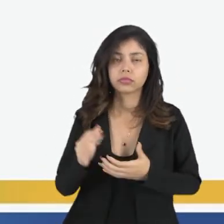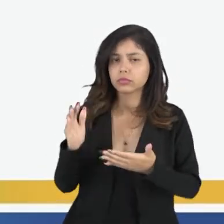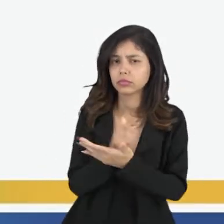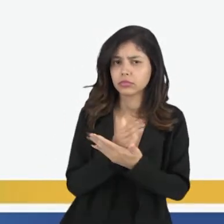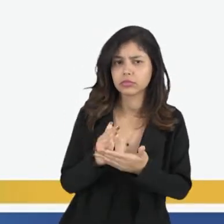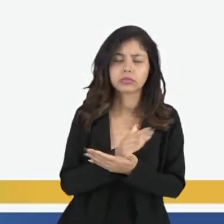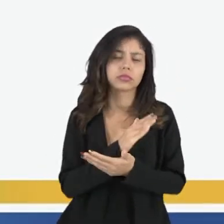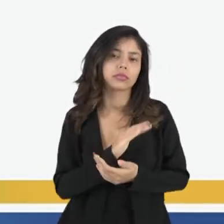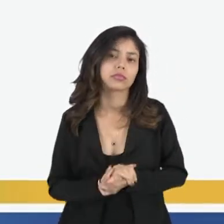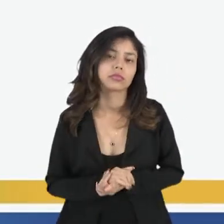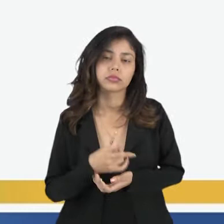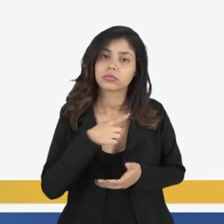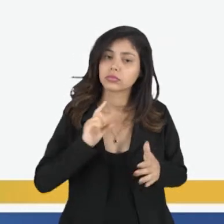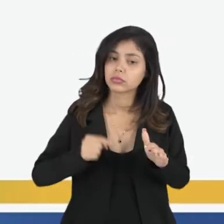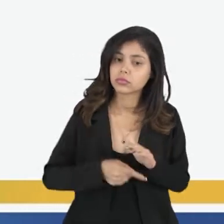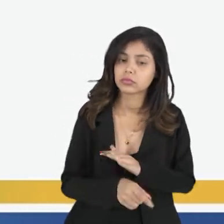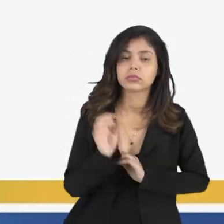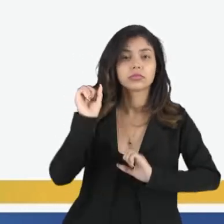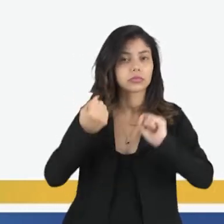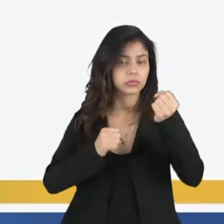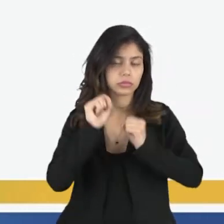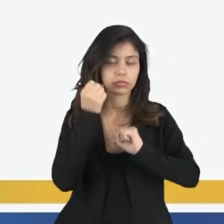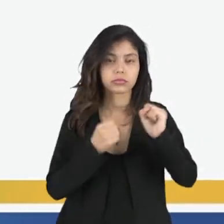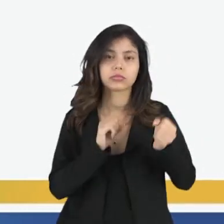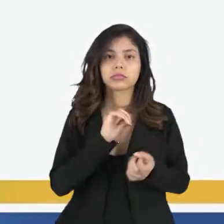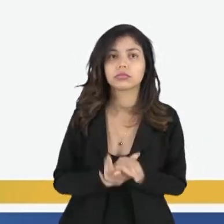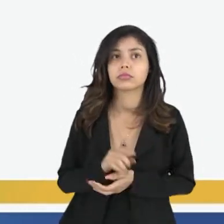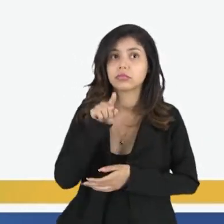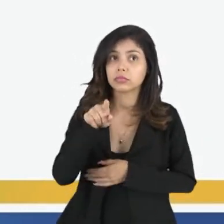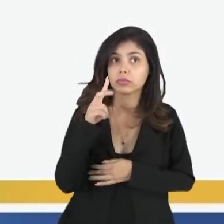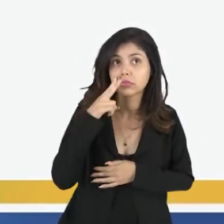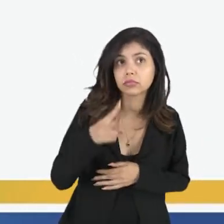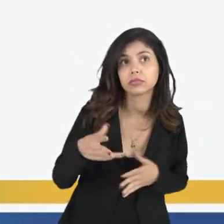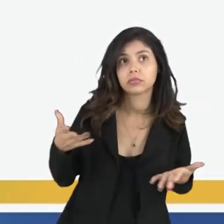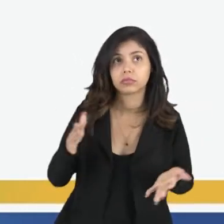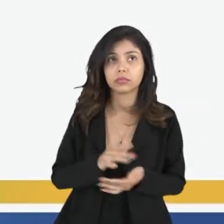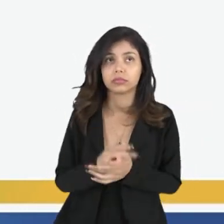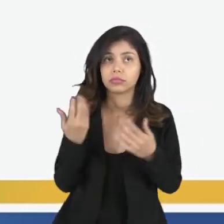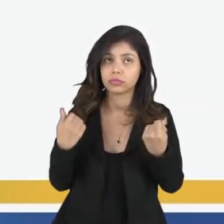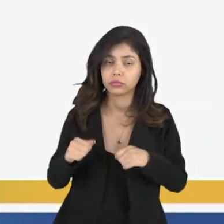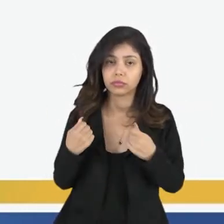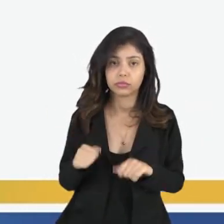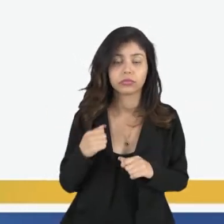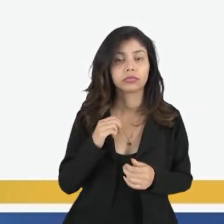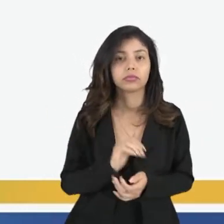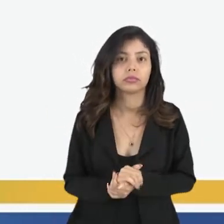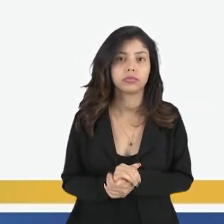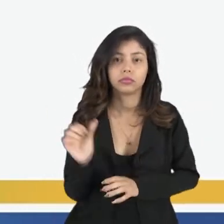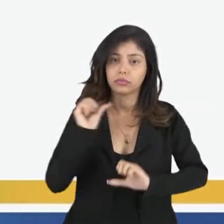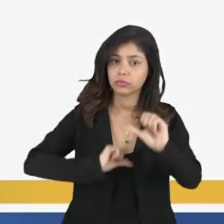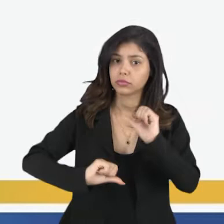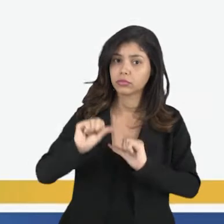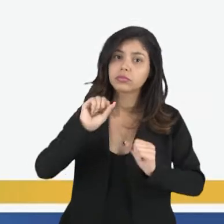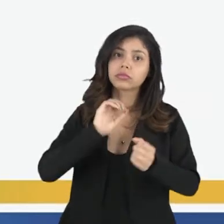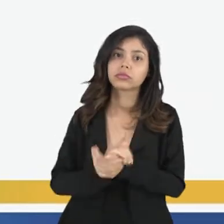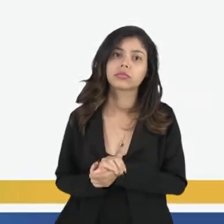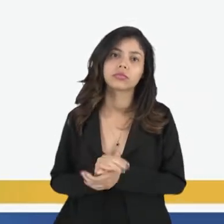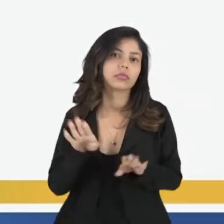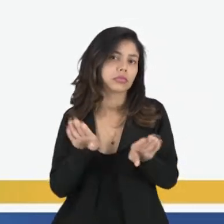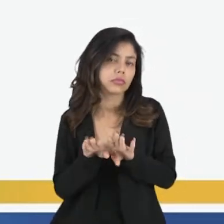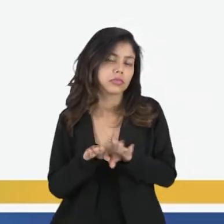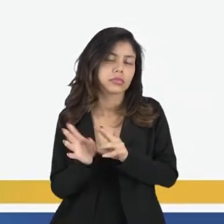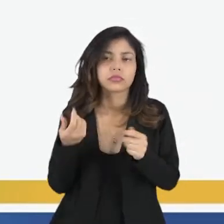algumas situações dentro das fábricas. E aí se viu-se a necessidade de fazer essa transformação e